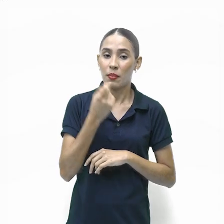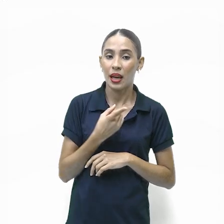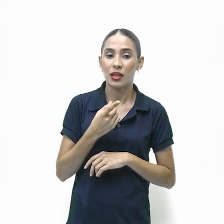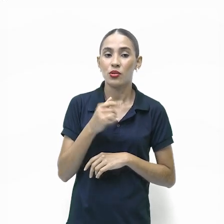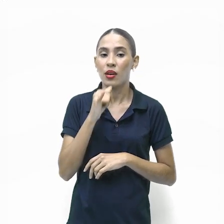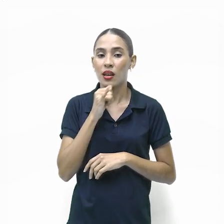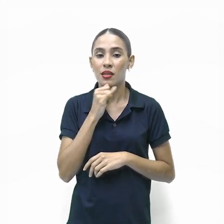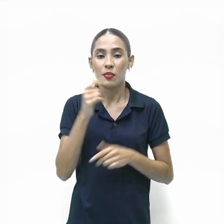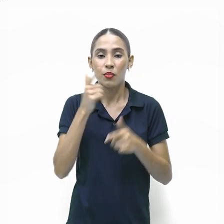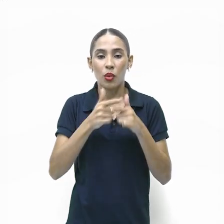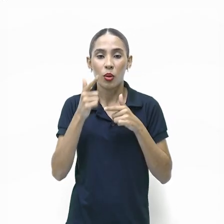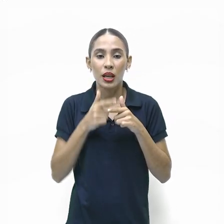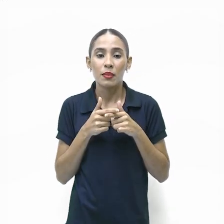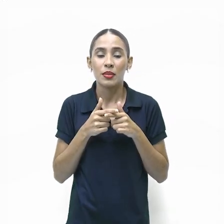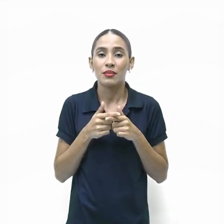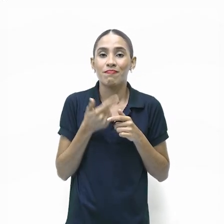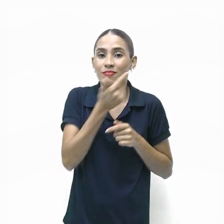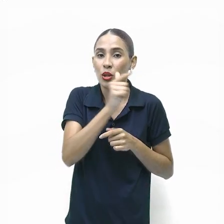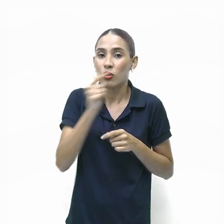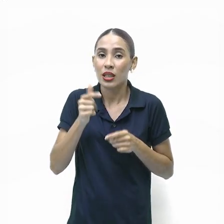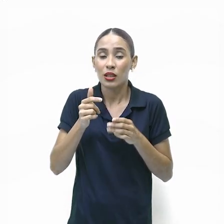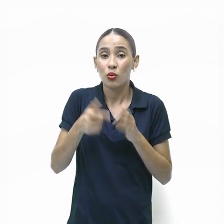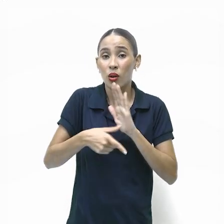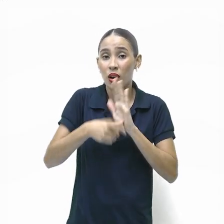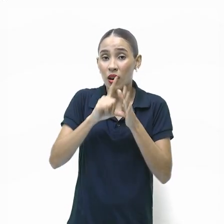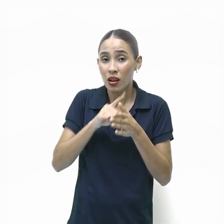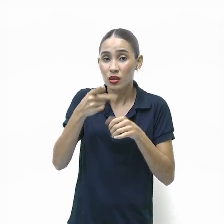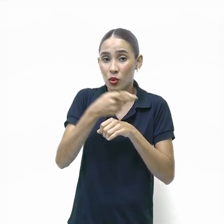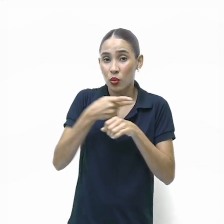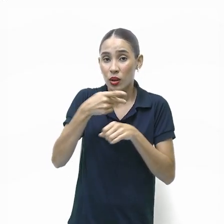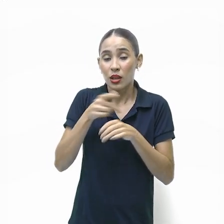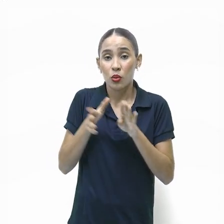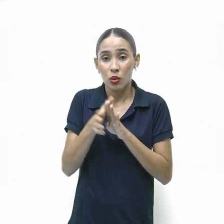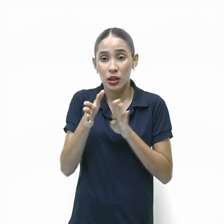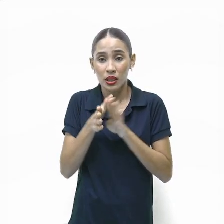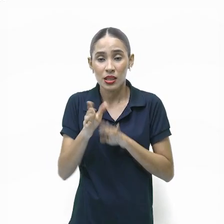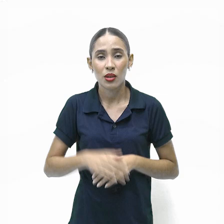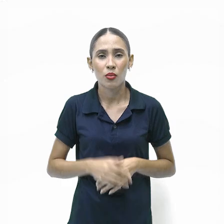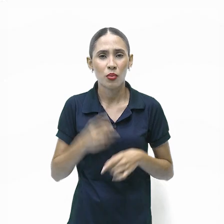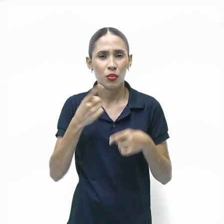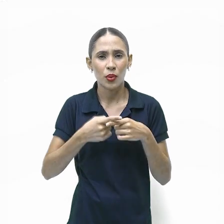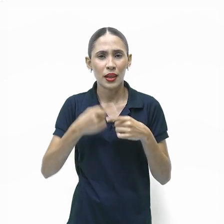problemas menores sem buscar orientações. Tá certo? E por que isso